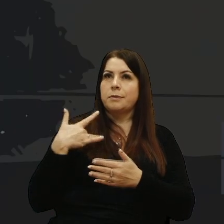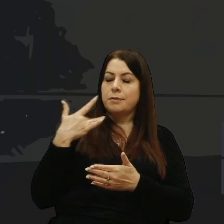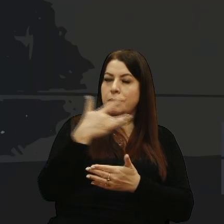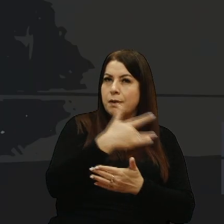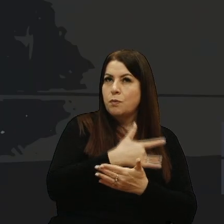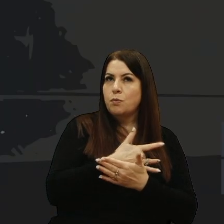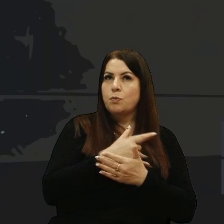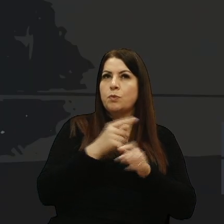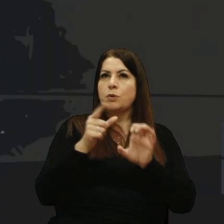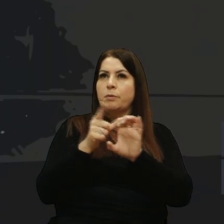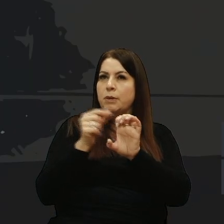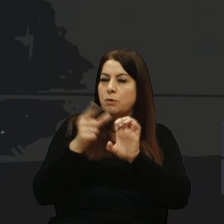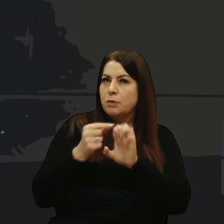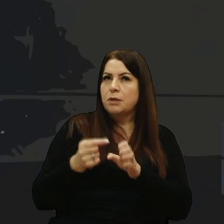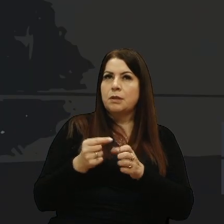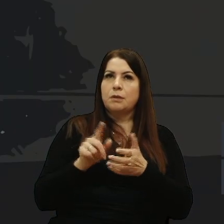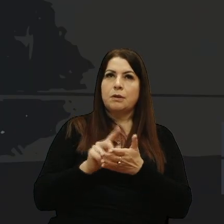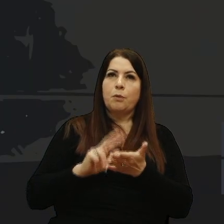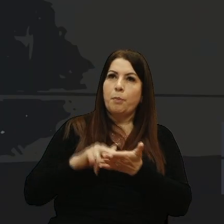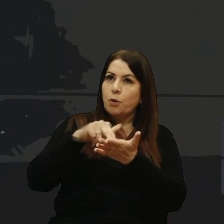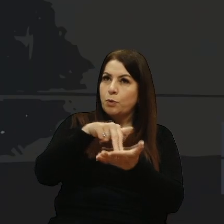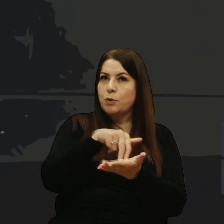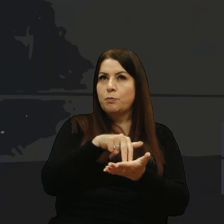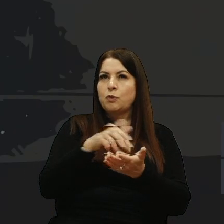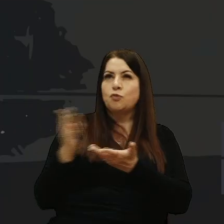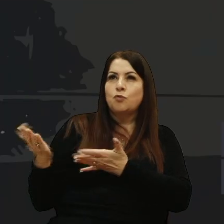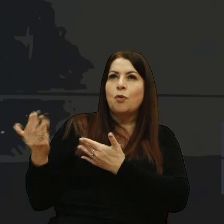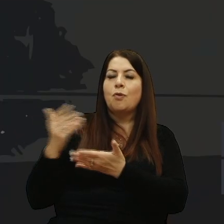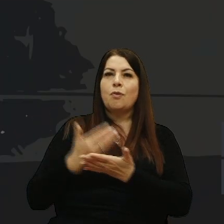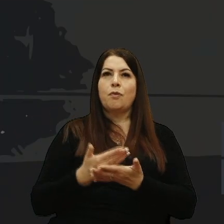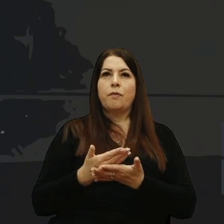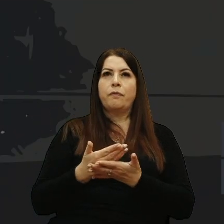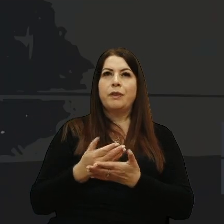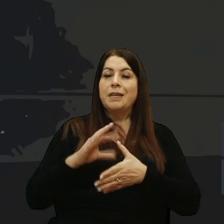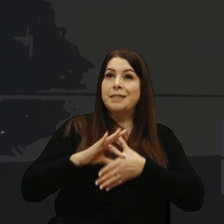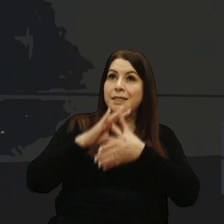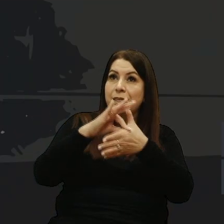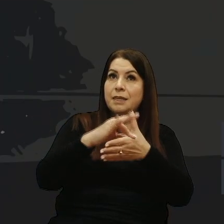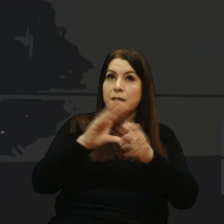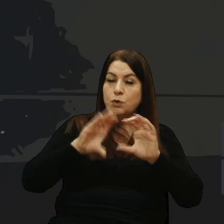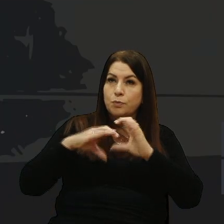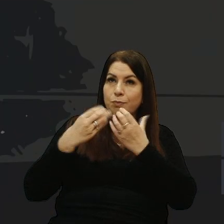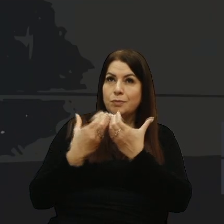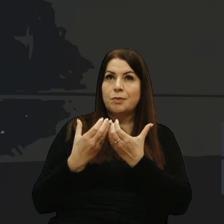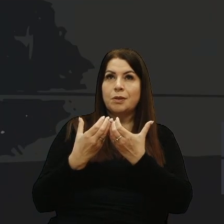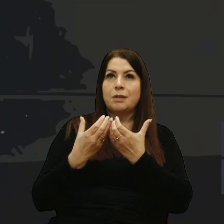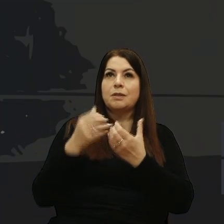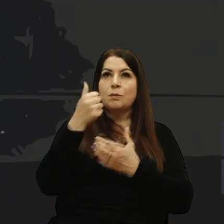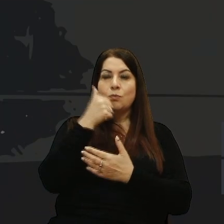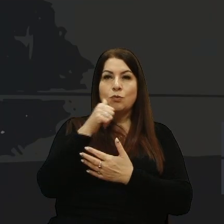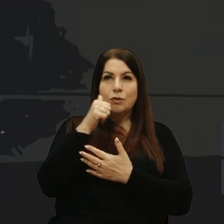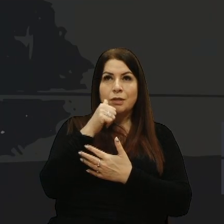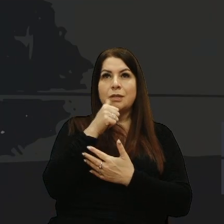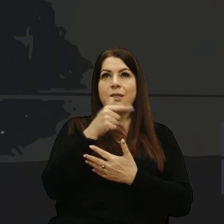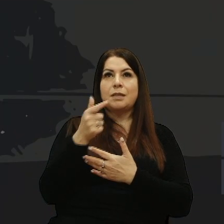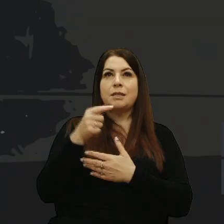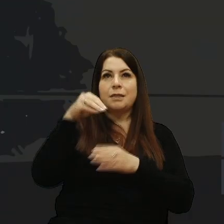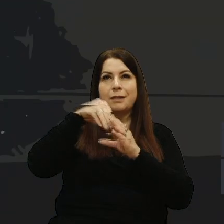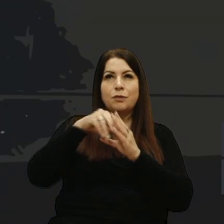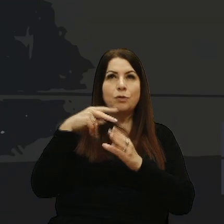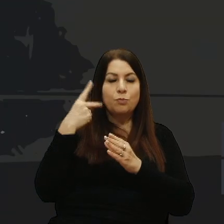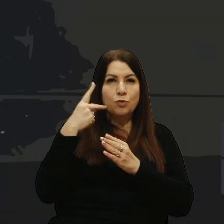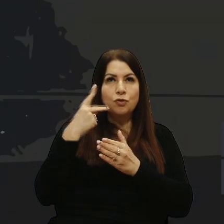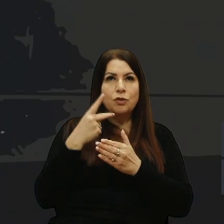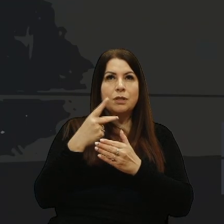saúde, do empreendedorismo, do protagonismo jovem, das lideranças comunitárias, das mulheres na